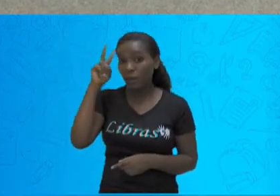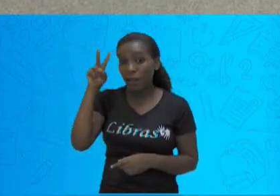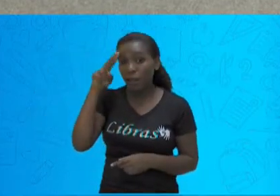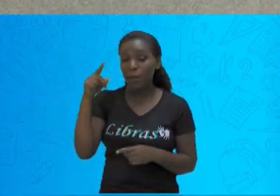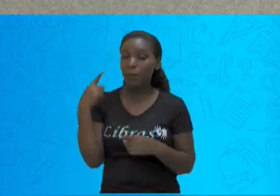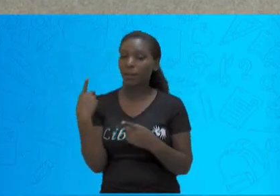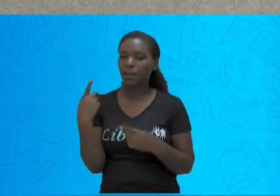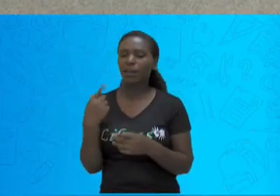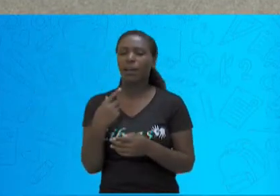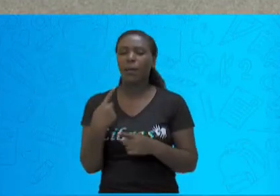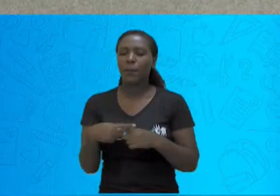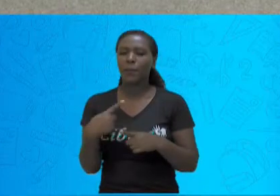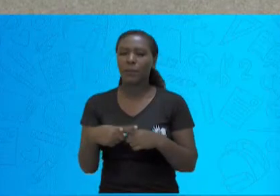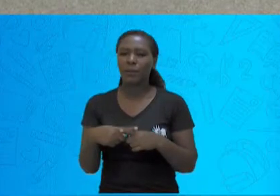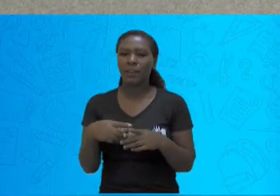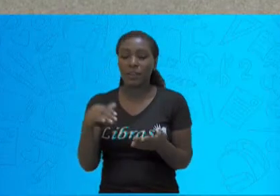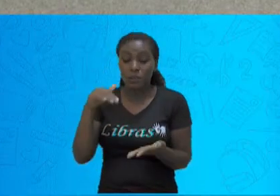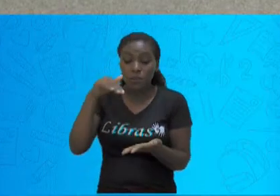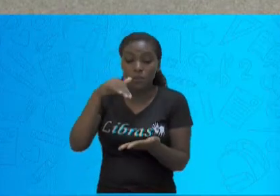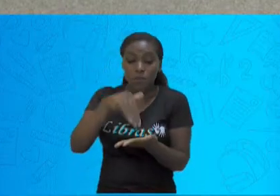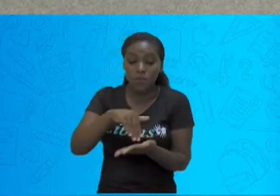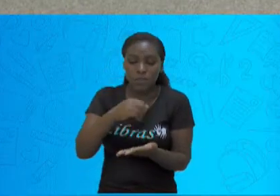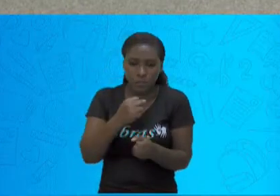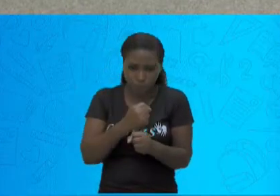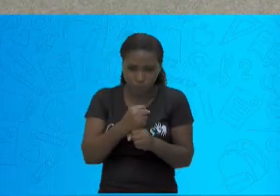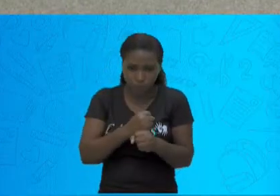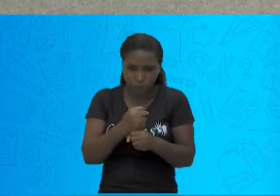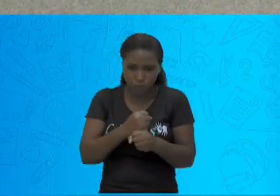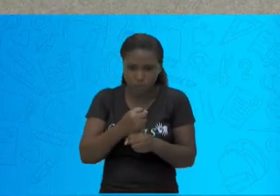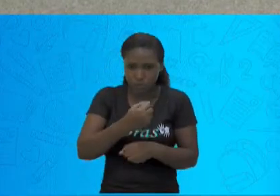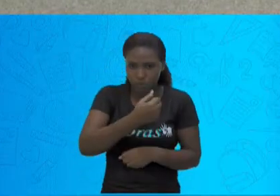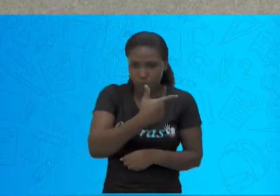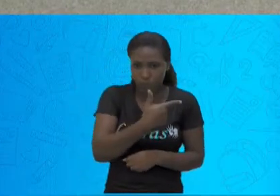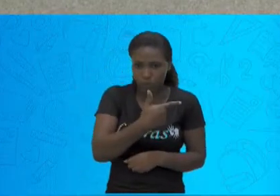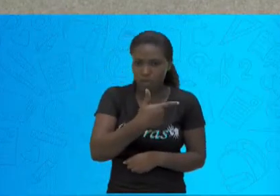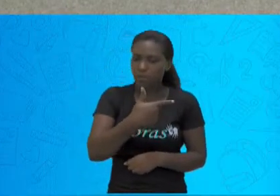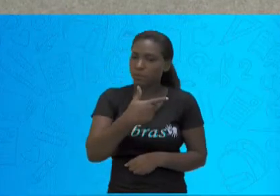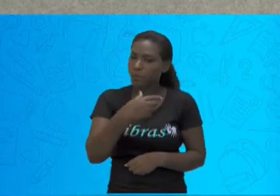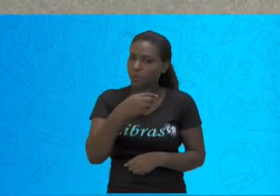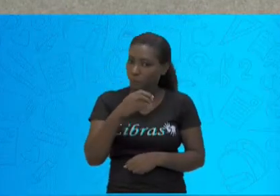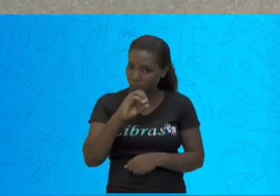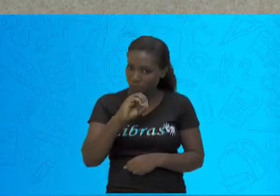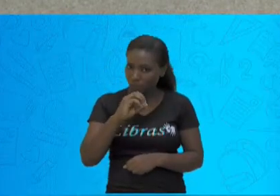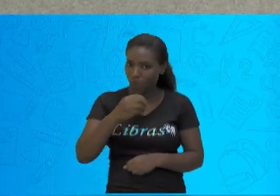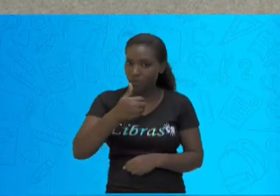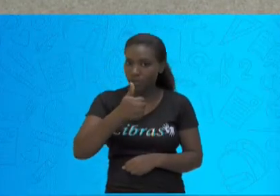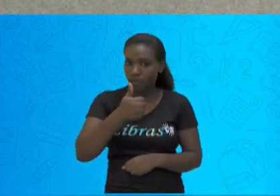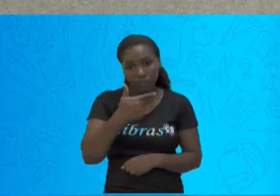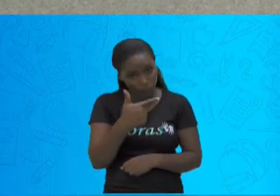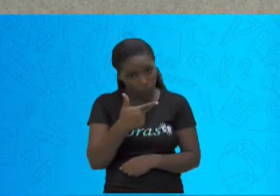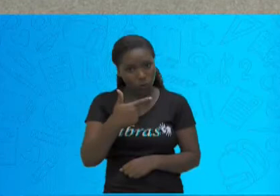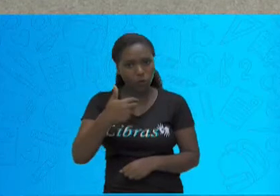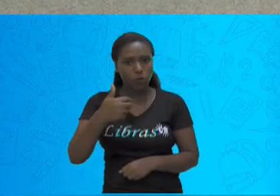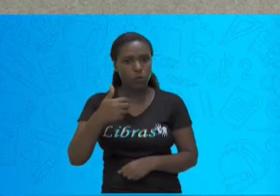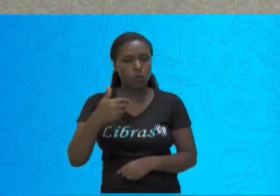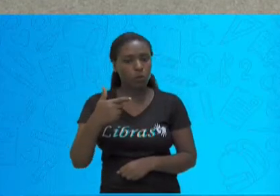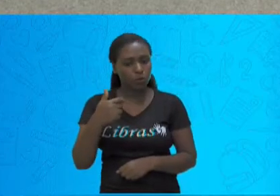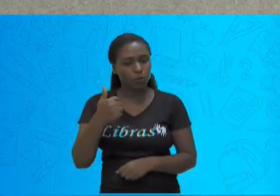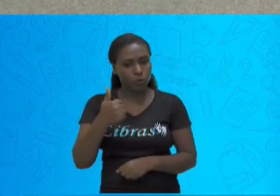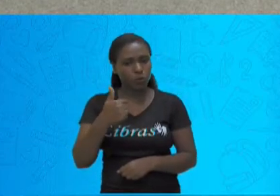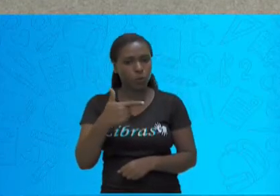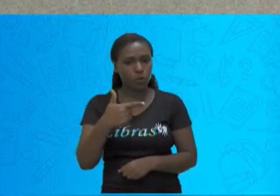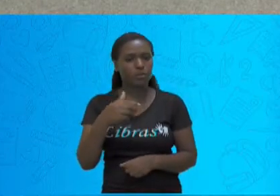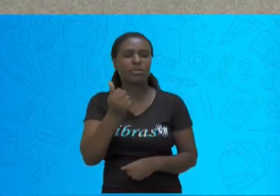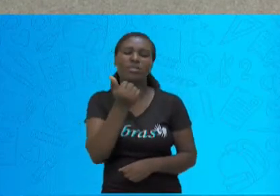de 2012, quando eles pegavam o calendário maia, o último calendário maia